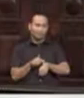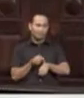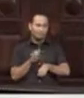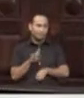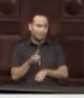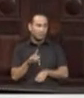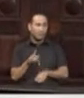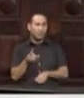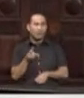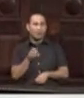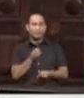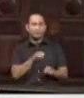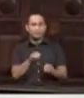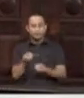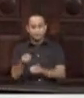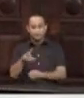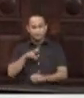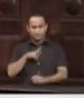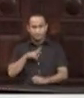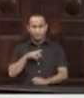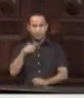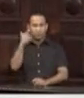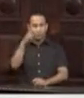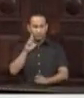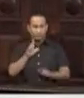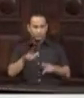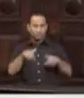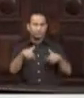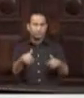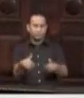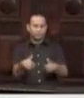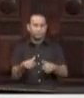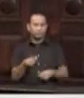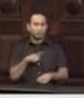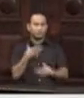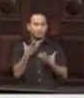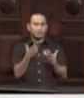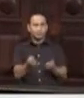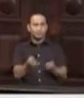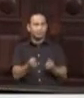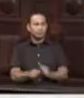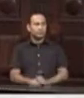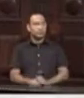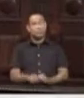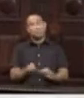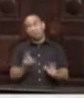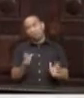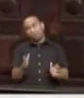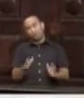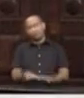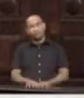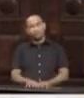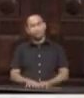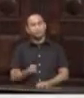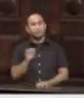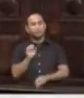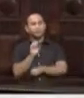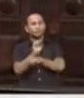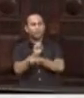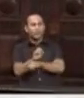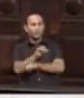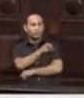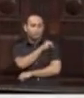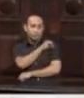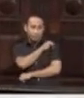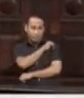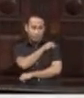própria, mas também com outros repasses constitucionais que recebeu da União. Ou seja, o que o Estado do Rio de